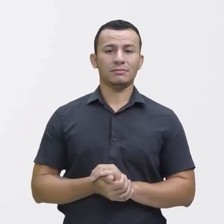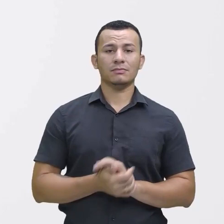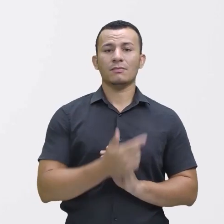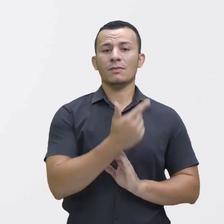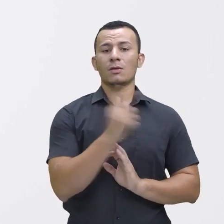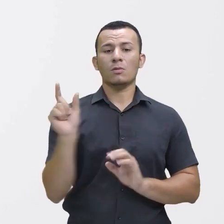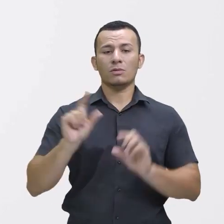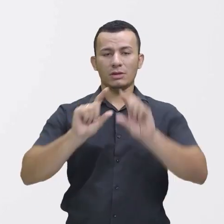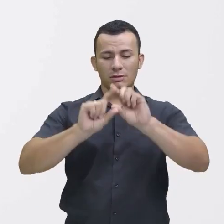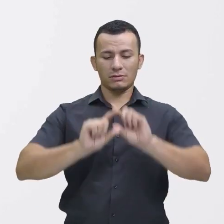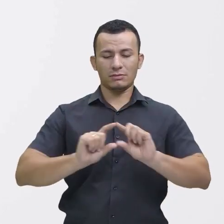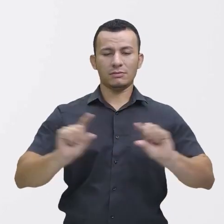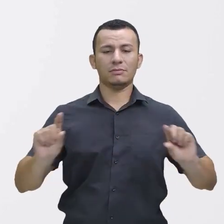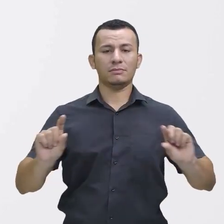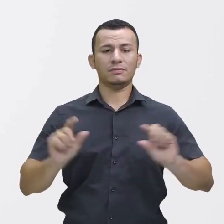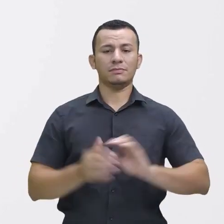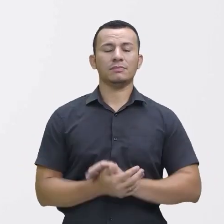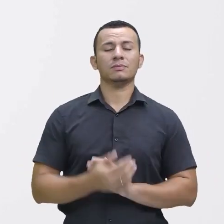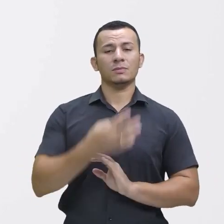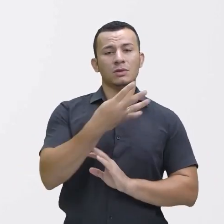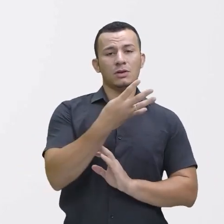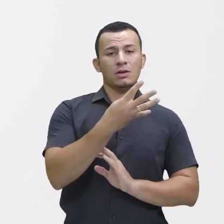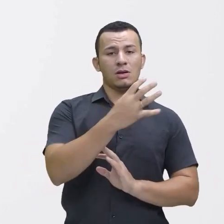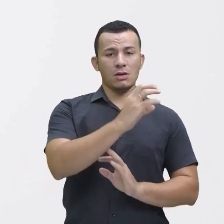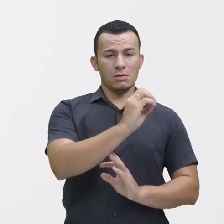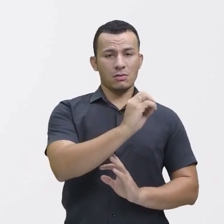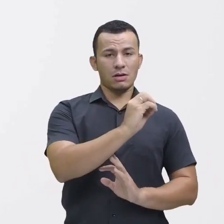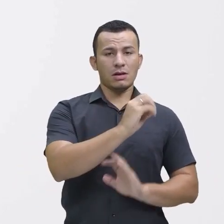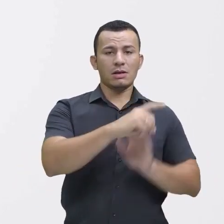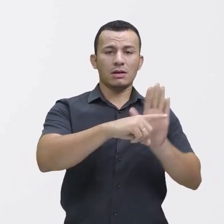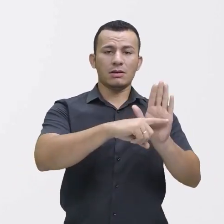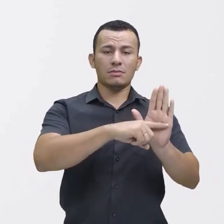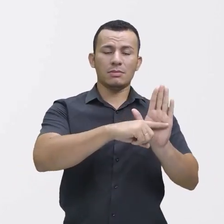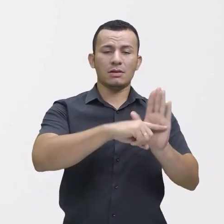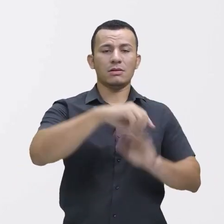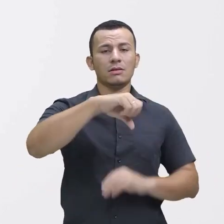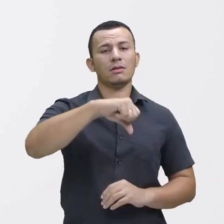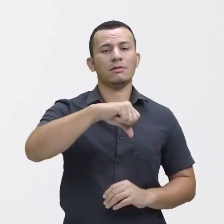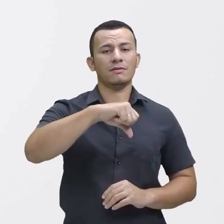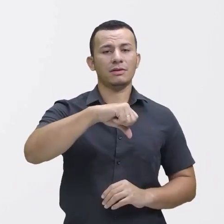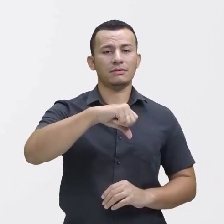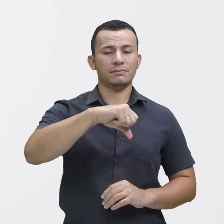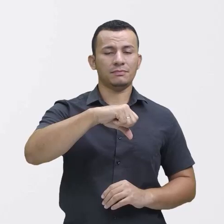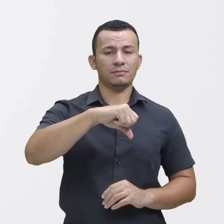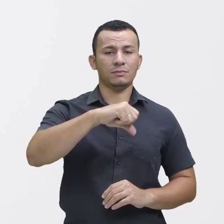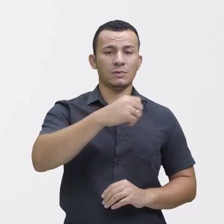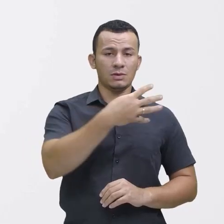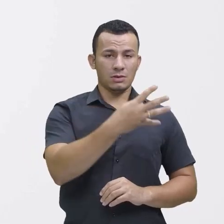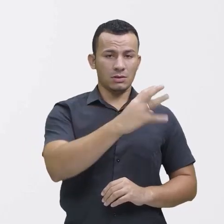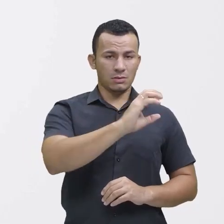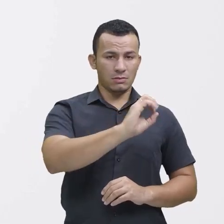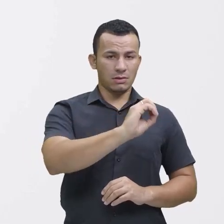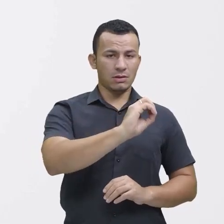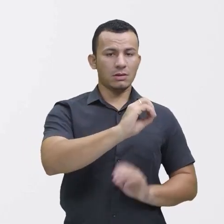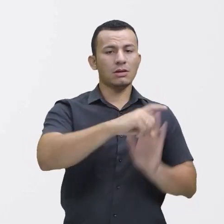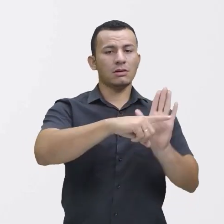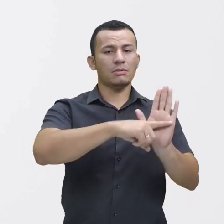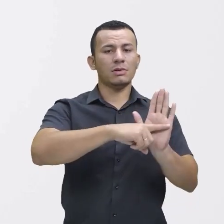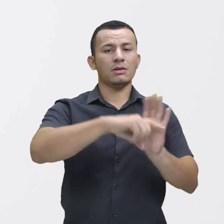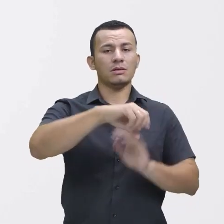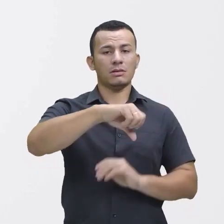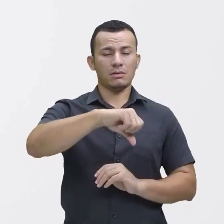outra sentença. 40 menos 9. 40 menos 9 é igual a